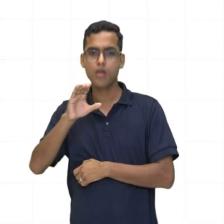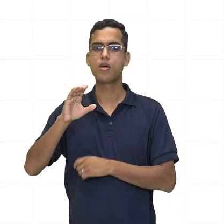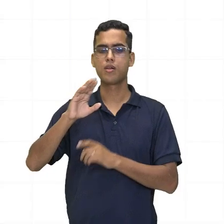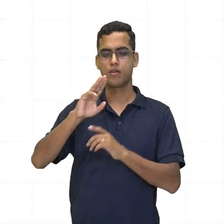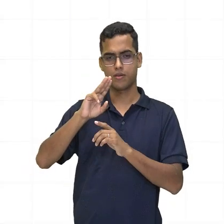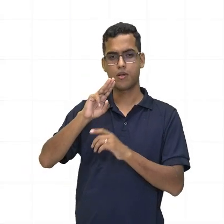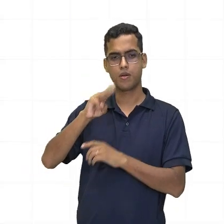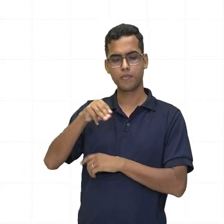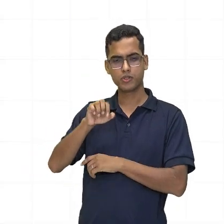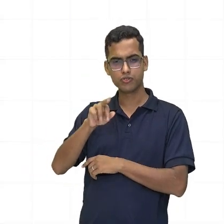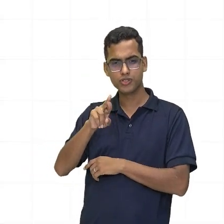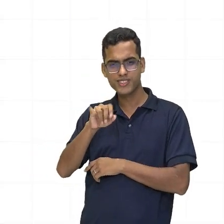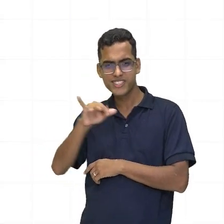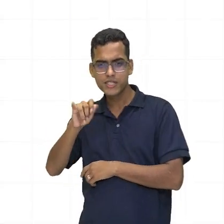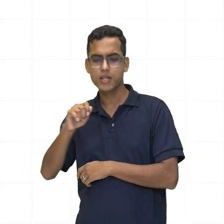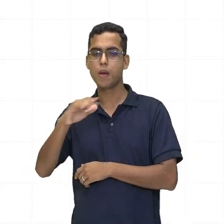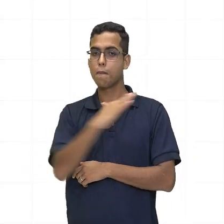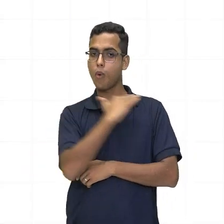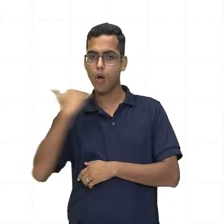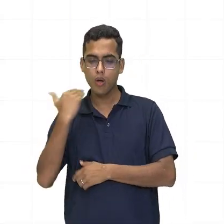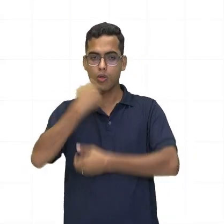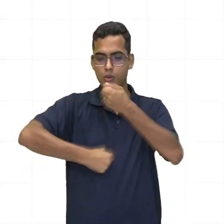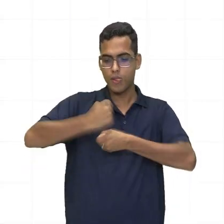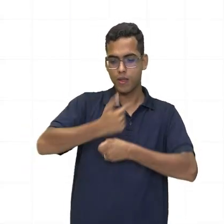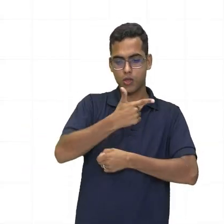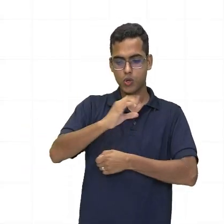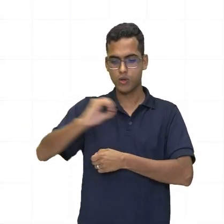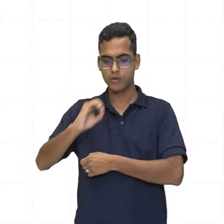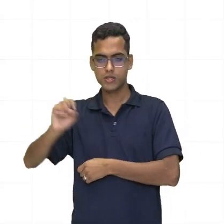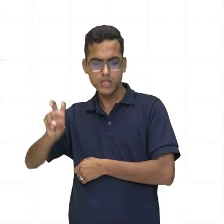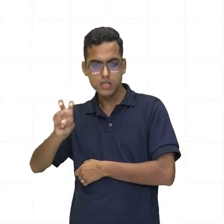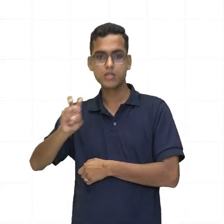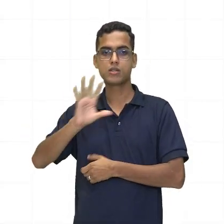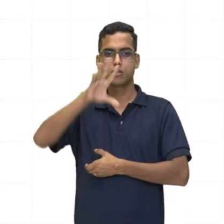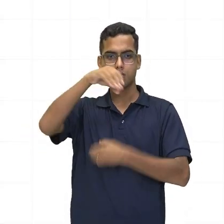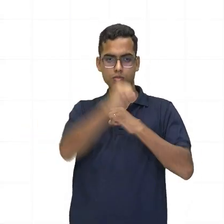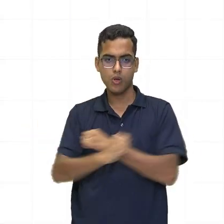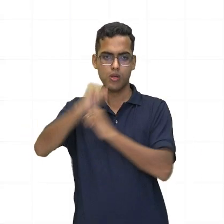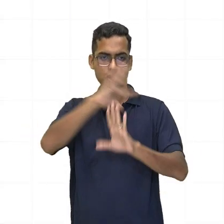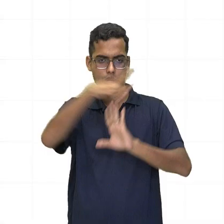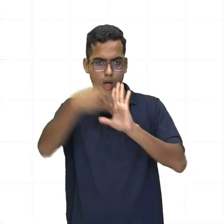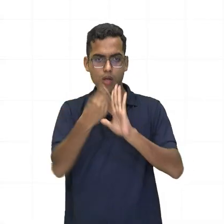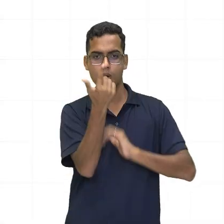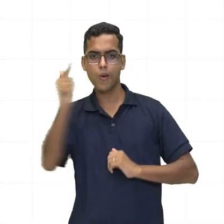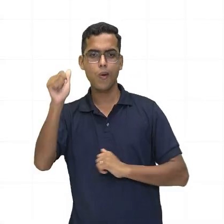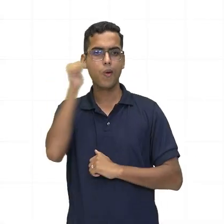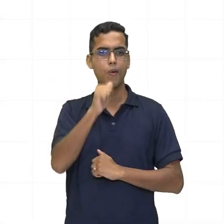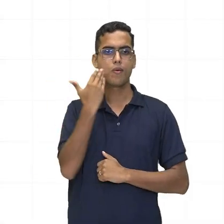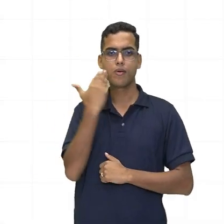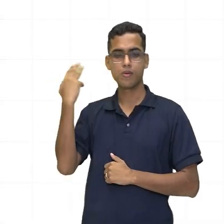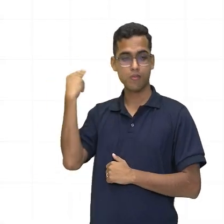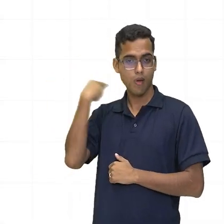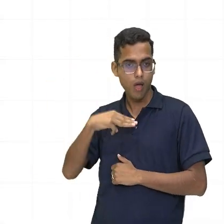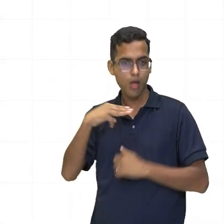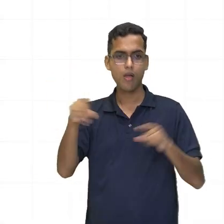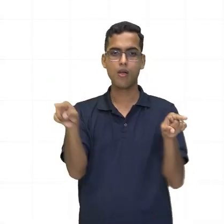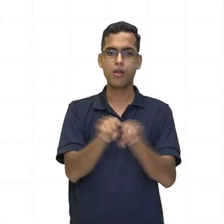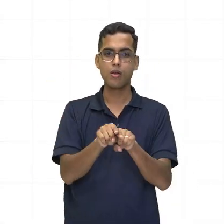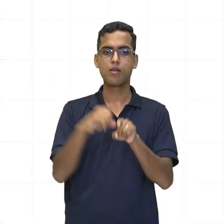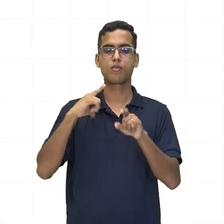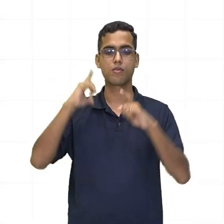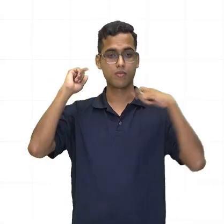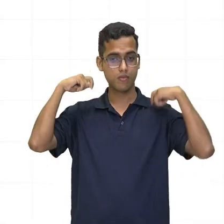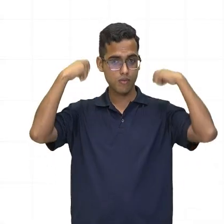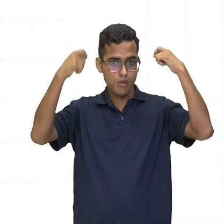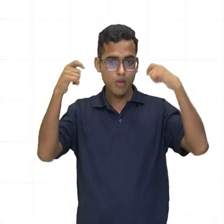outro exemplo. Outro exemplo de mártir da causa ambiental e indígena foi a também freira